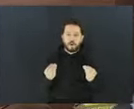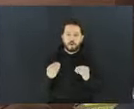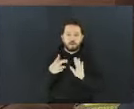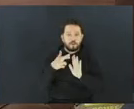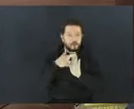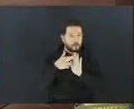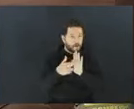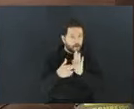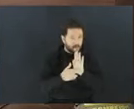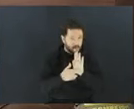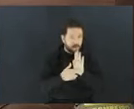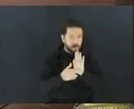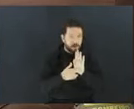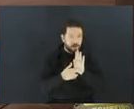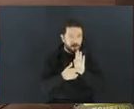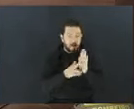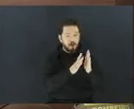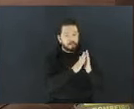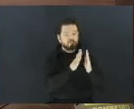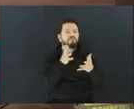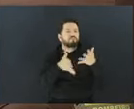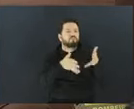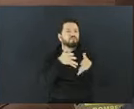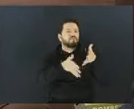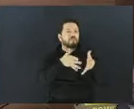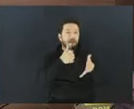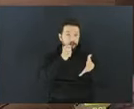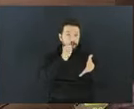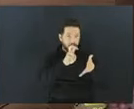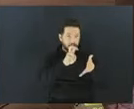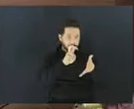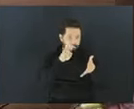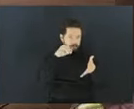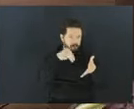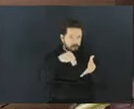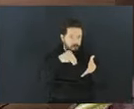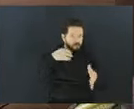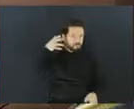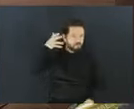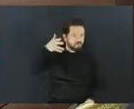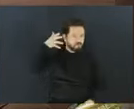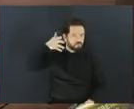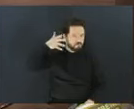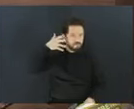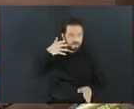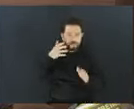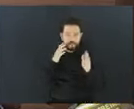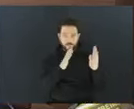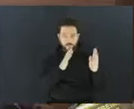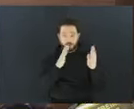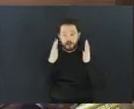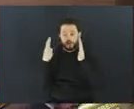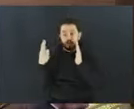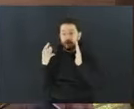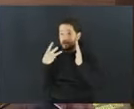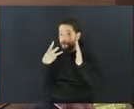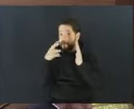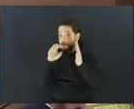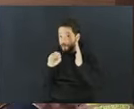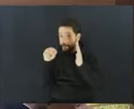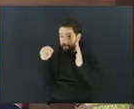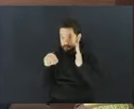para explanação do convidado, 30 minutos no máximo para saudações e questionamentos dos vereadores,